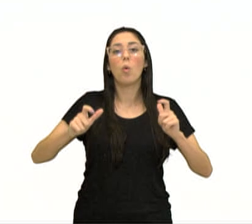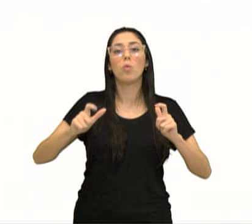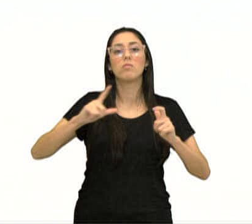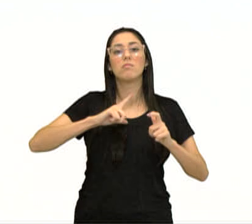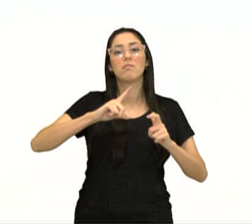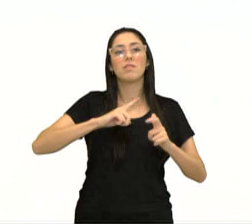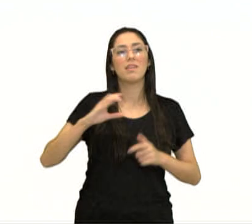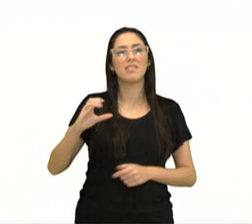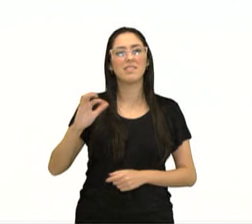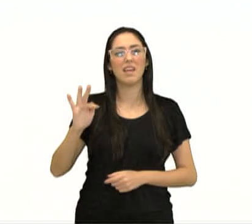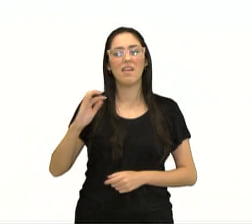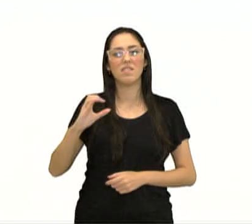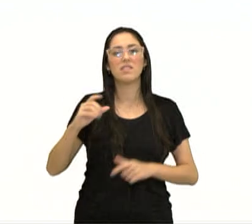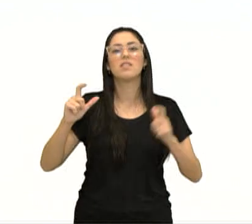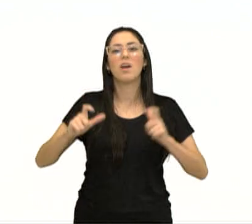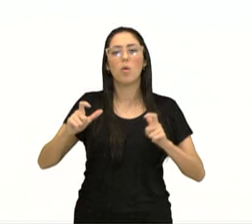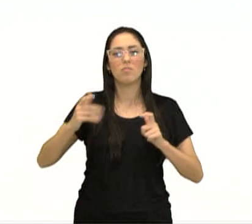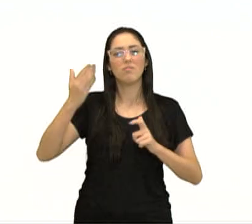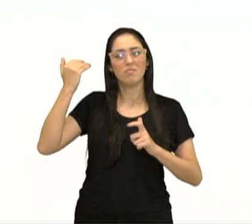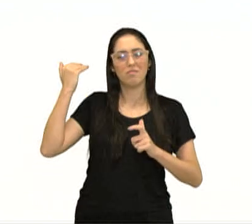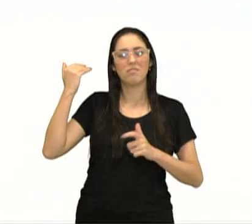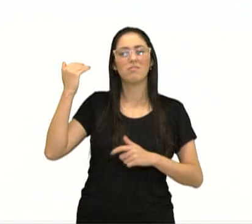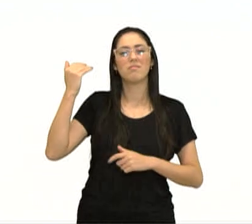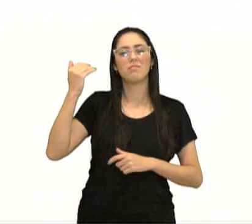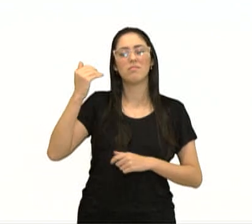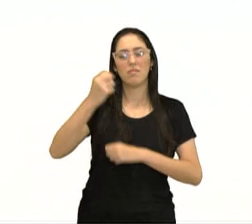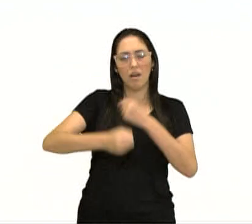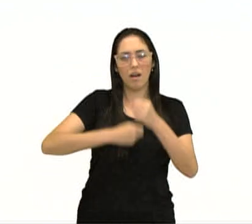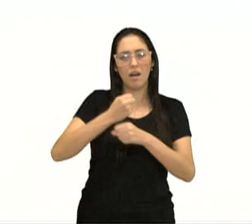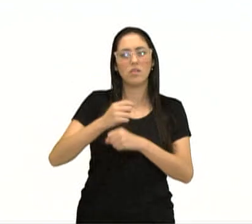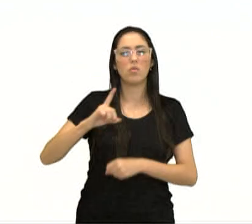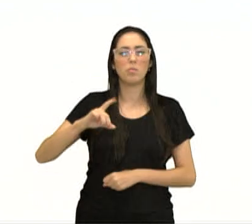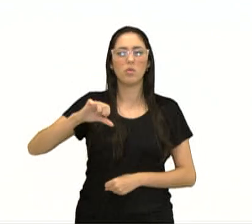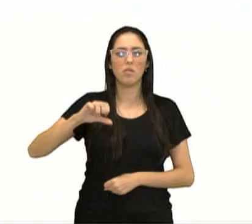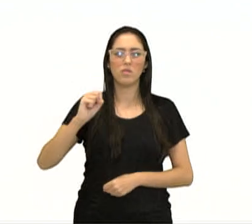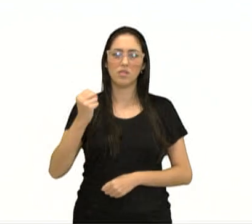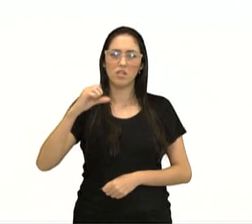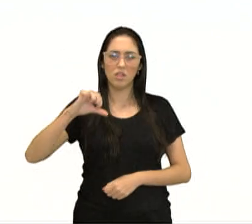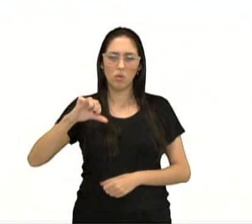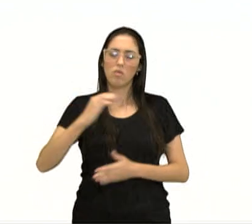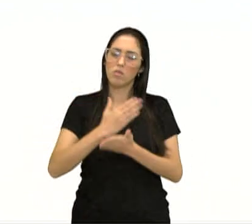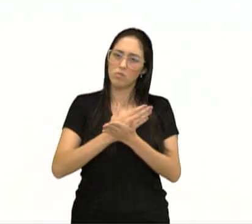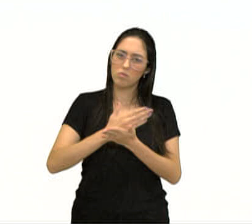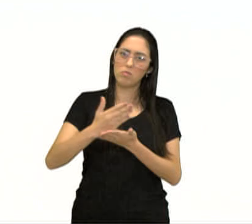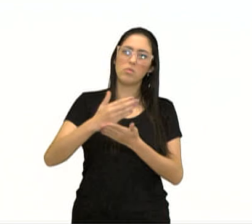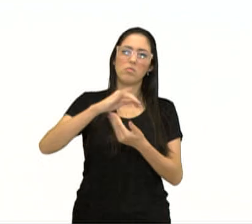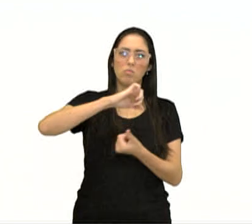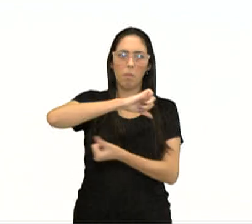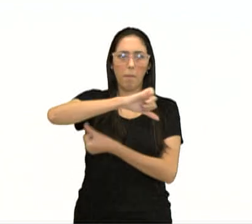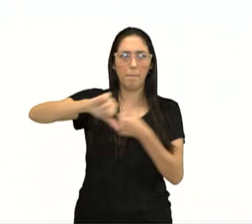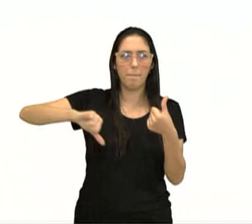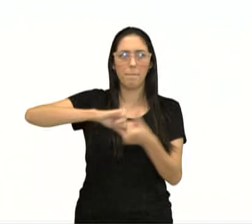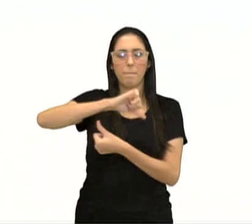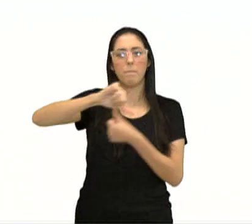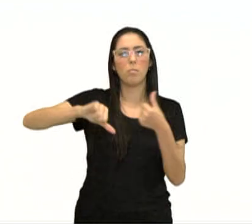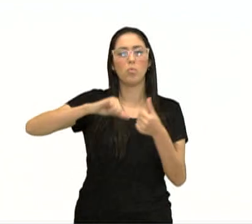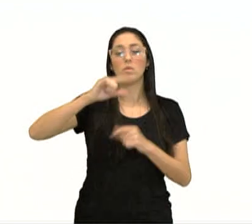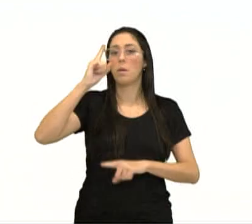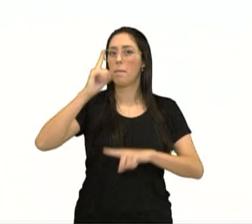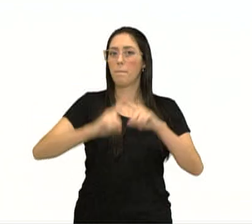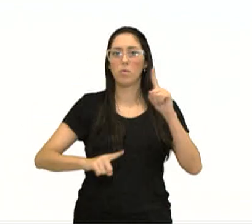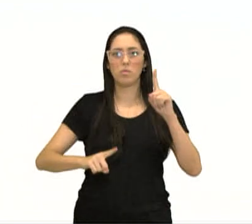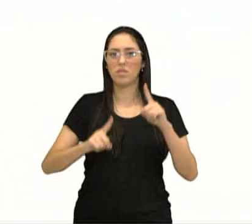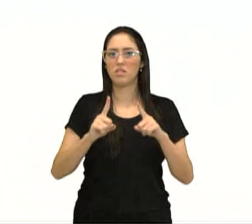clorofluorcarbonetos em 1989, que está estampado na lata, que é o momento da história do nosso país onde foi efetivamente proibido o